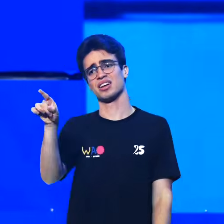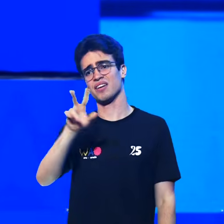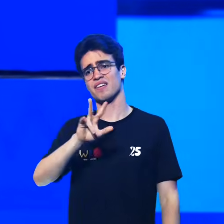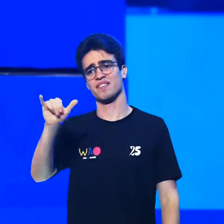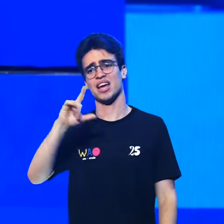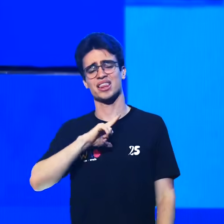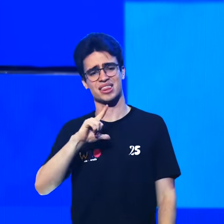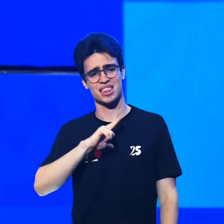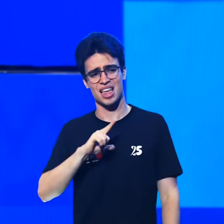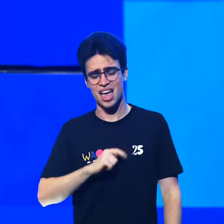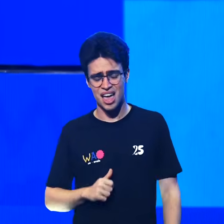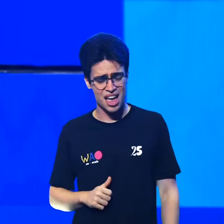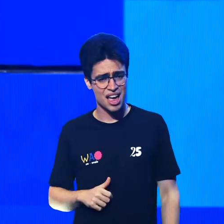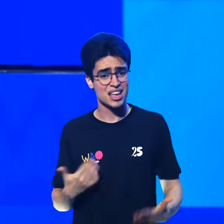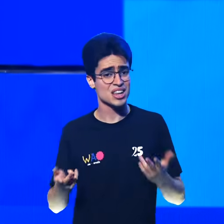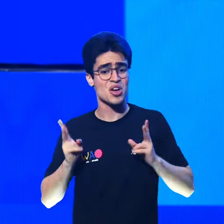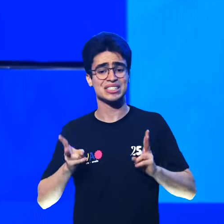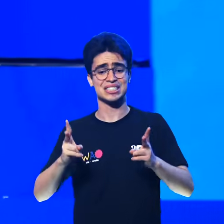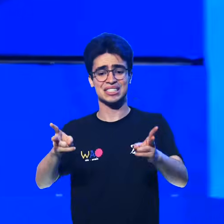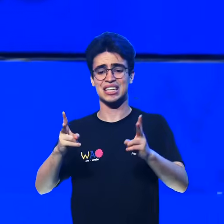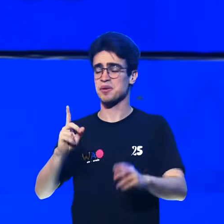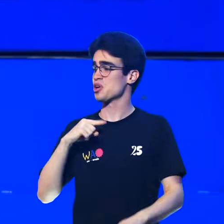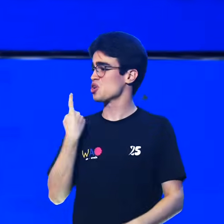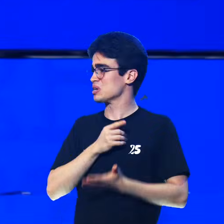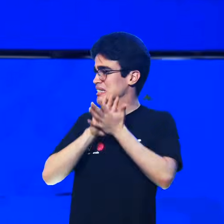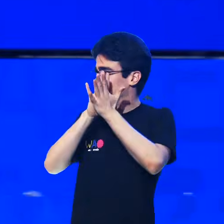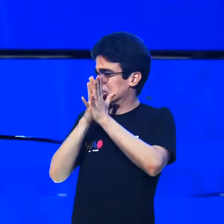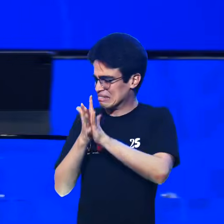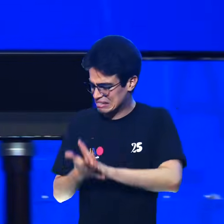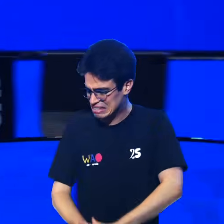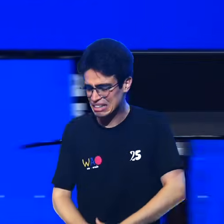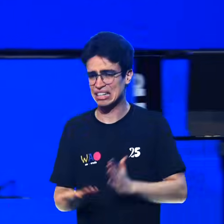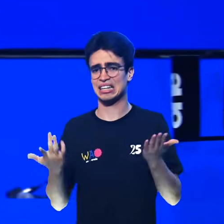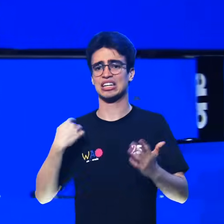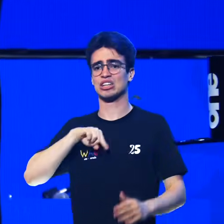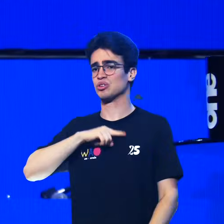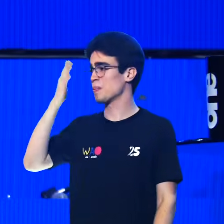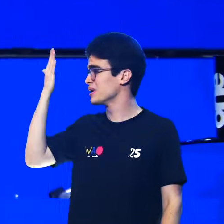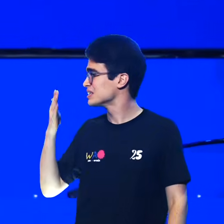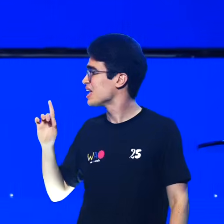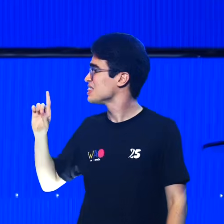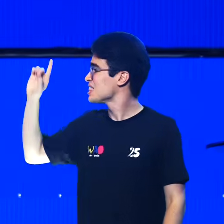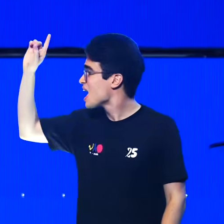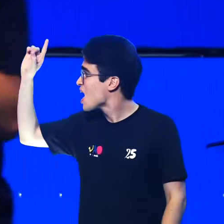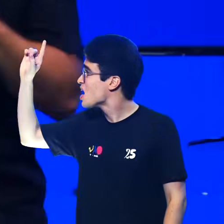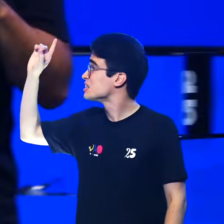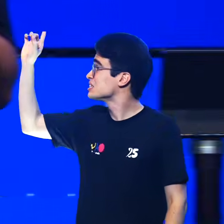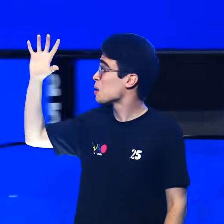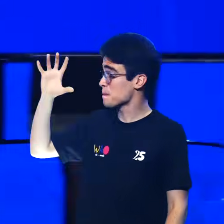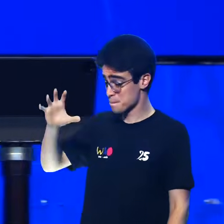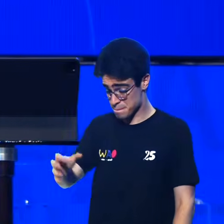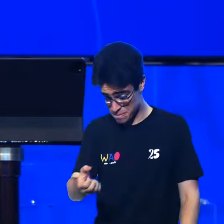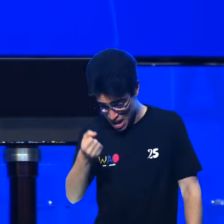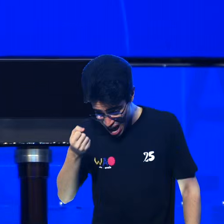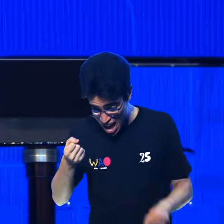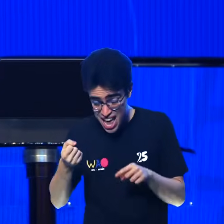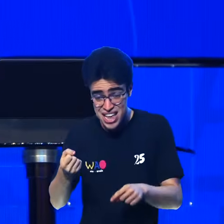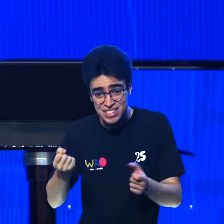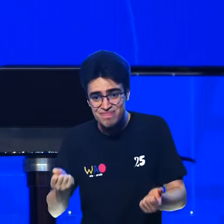Irmãos, e todas as vezes que nós somos quebrados e estamos diante de Deus, Ele pega isso para a glória